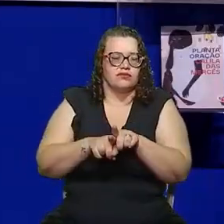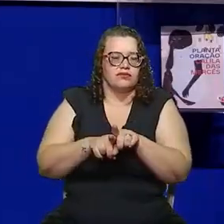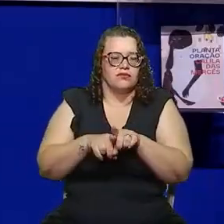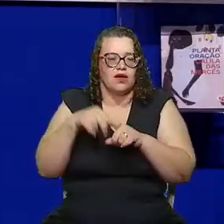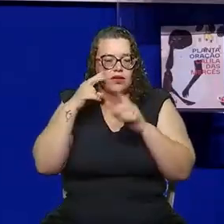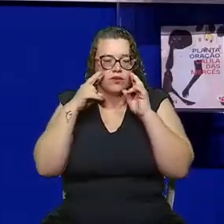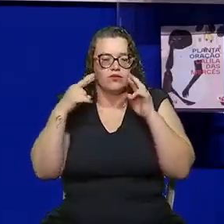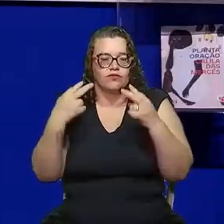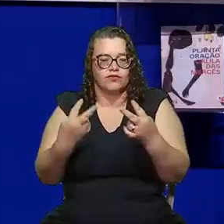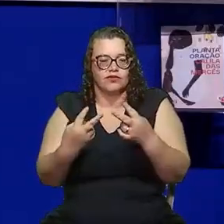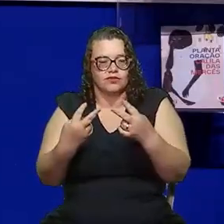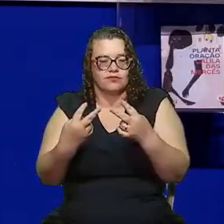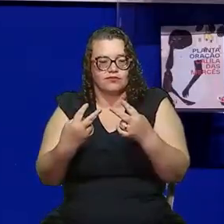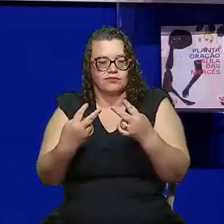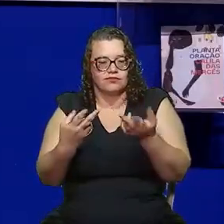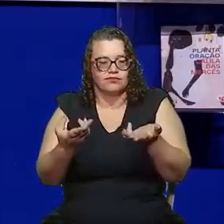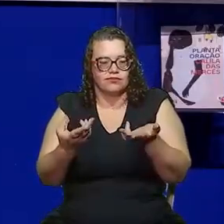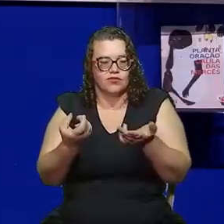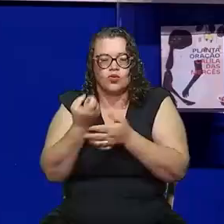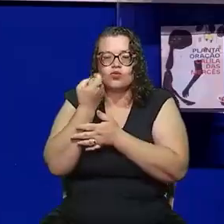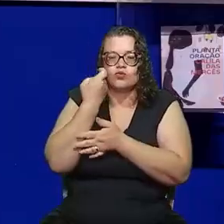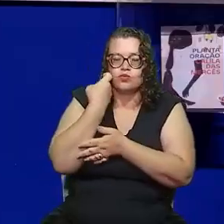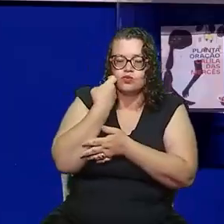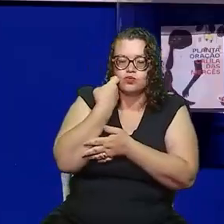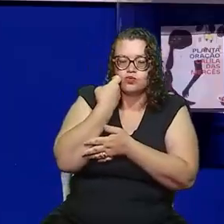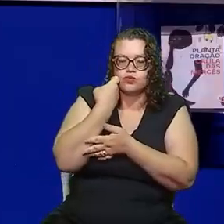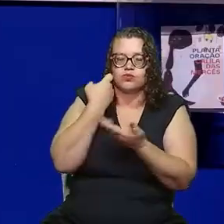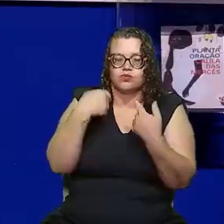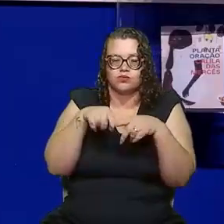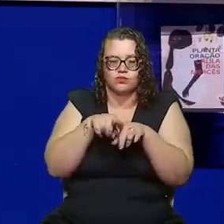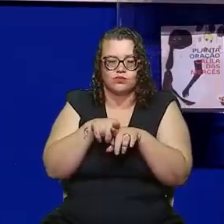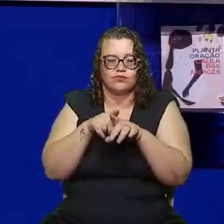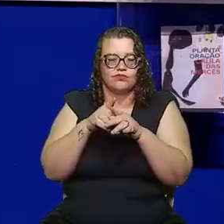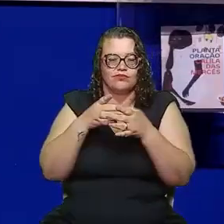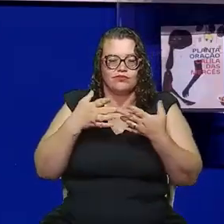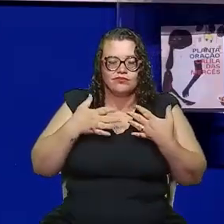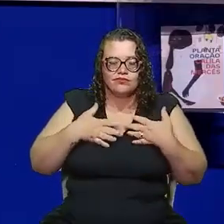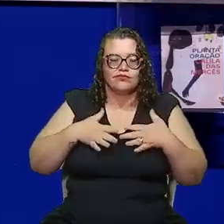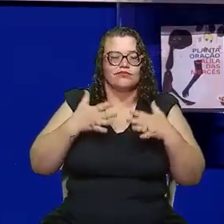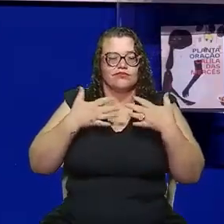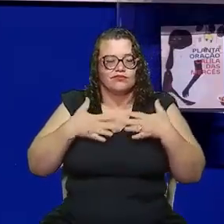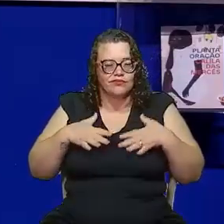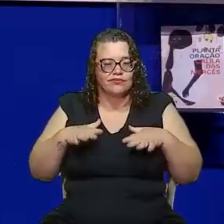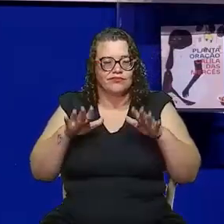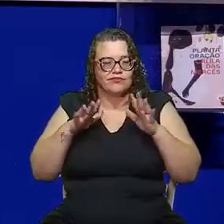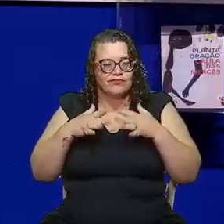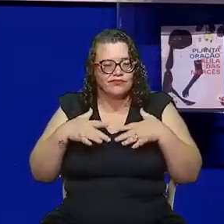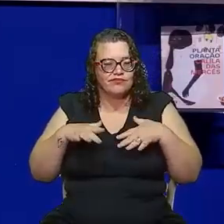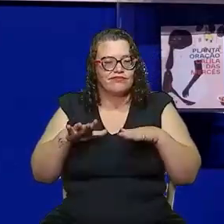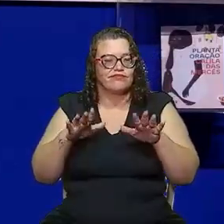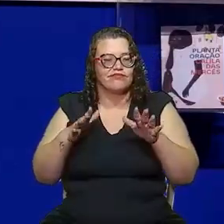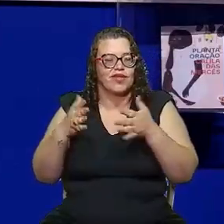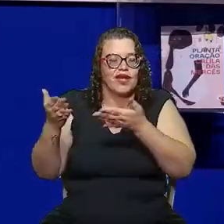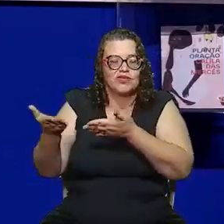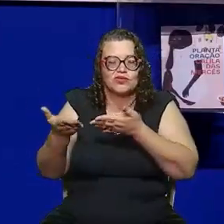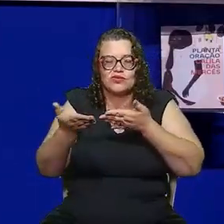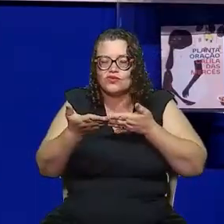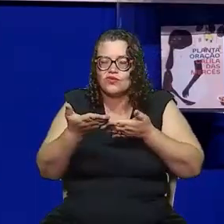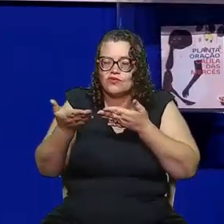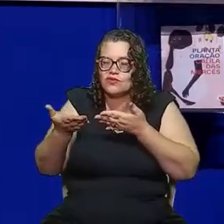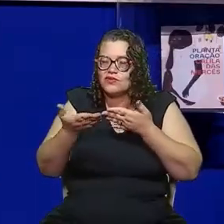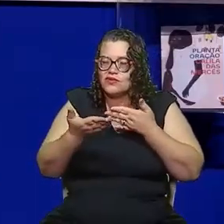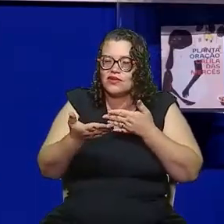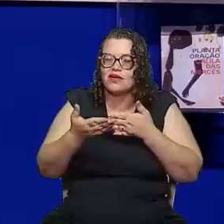vê de uma pisciana, né? Toda te convidando, sensível, né? Te convidando para nadar,